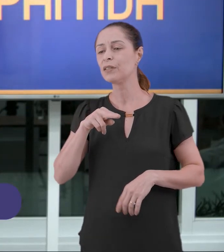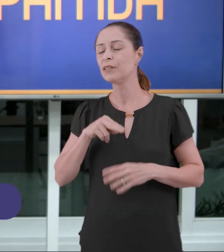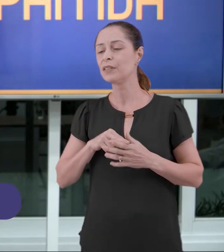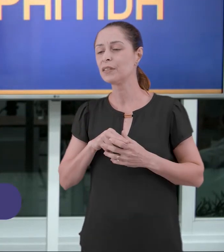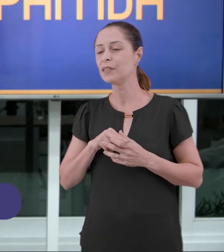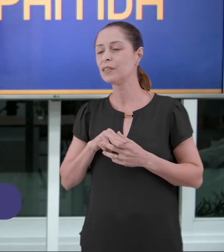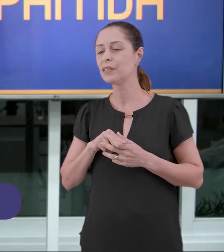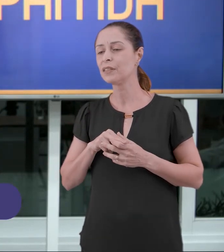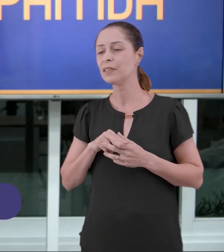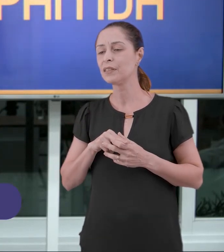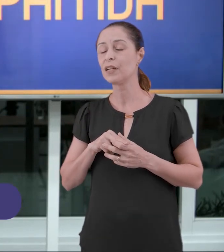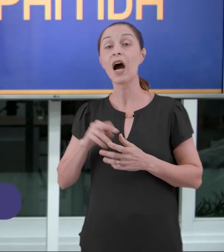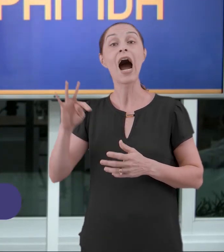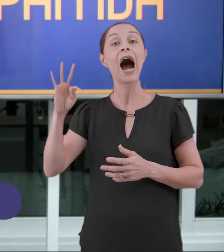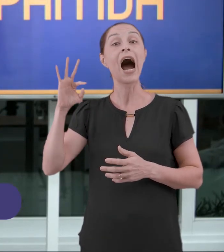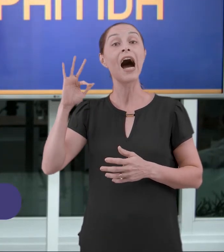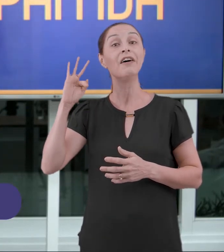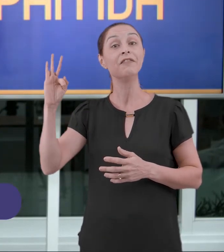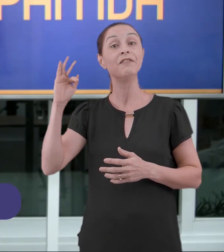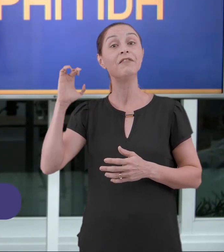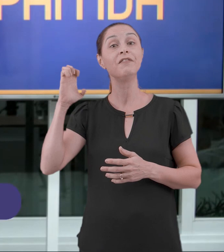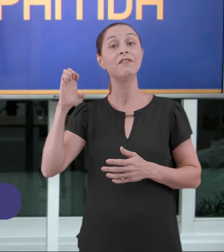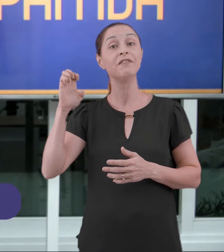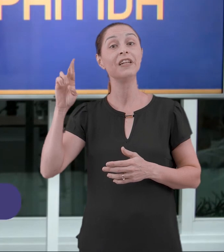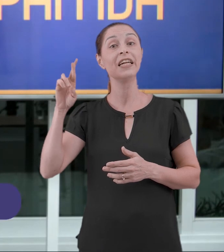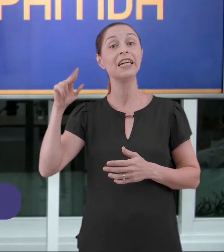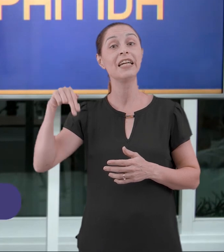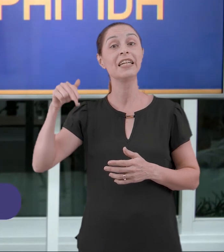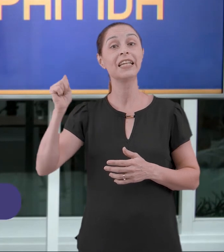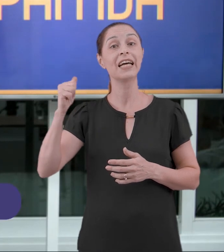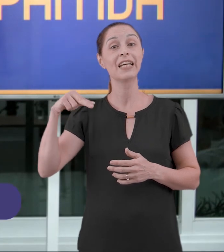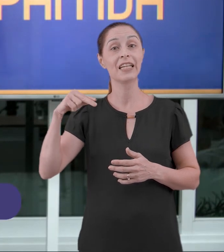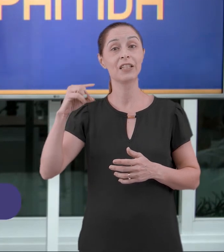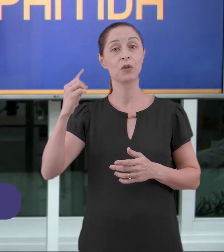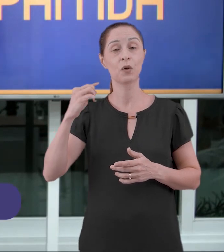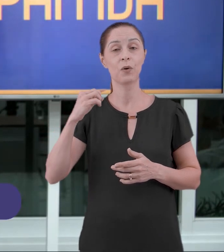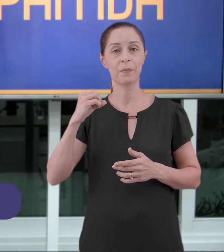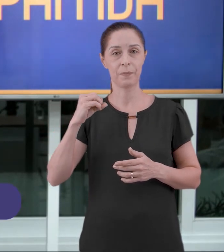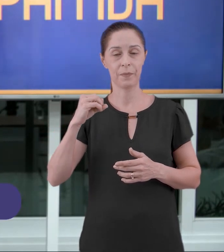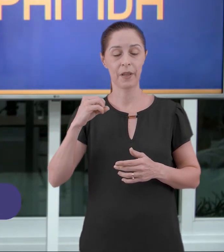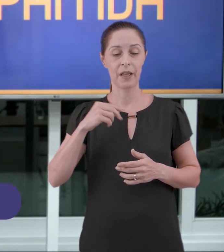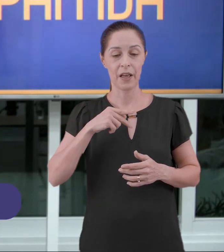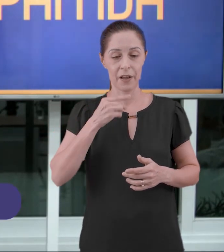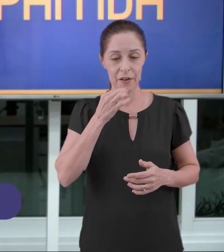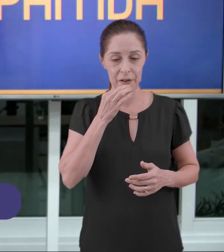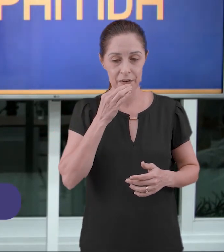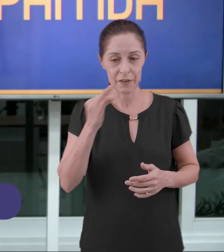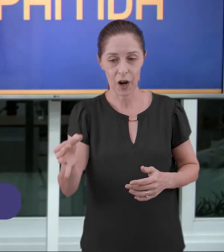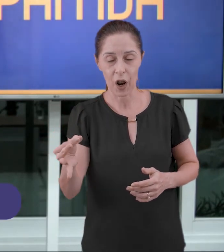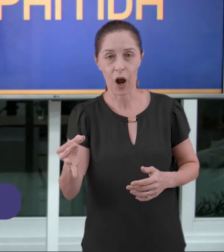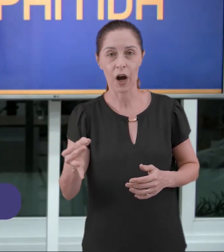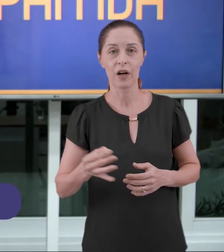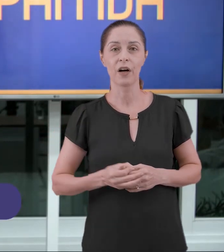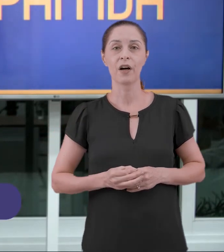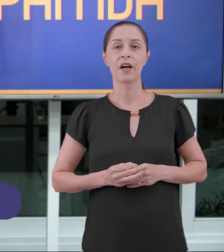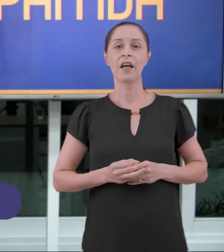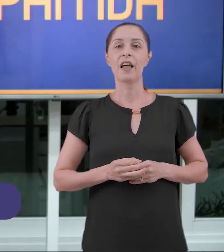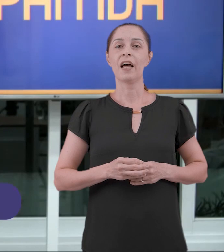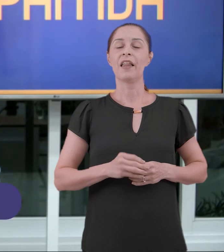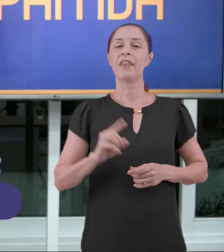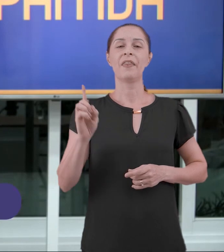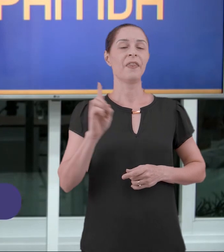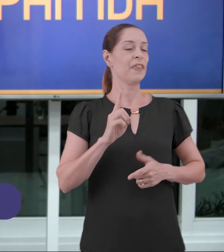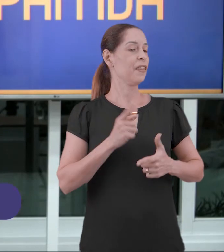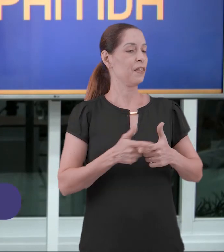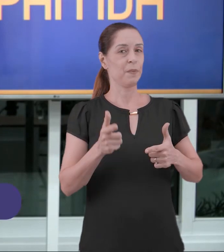que fala assim, o Fernando falou, deficiência ou qualquer outra situação não é problema, são